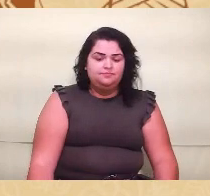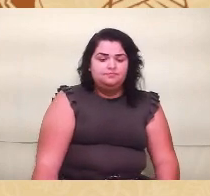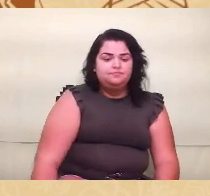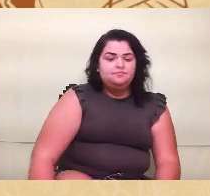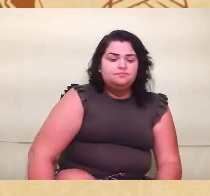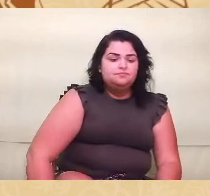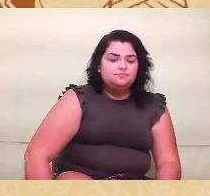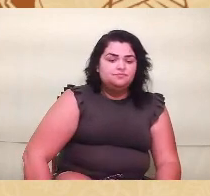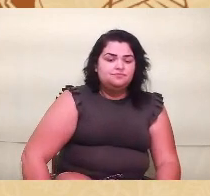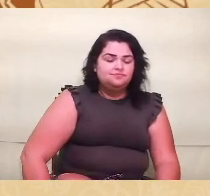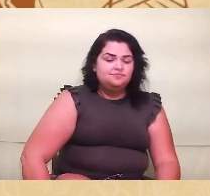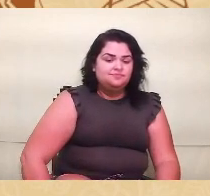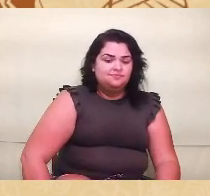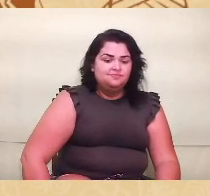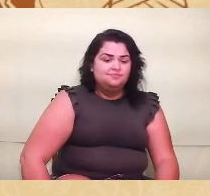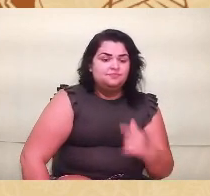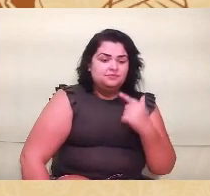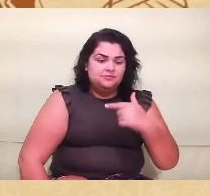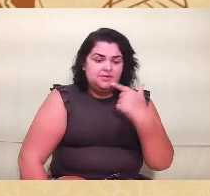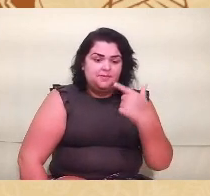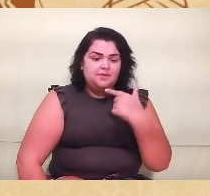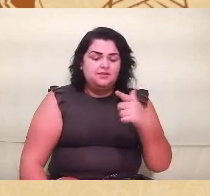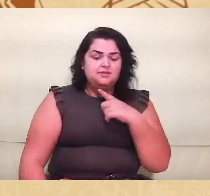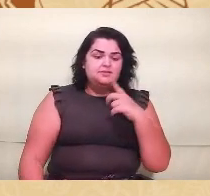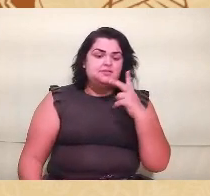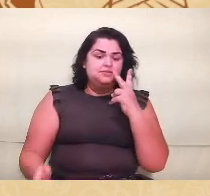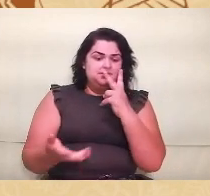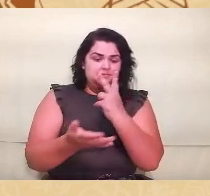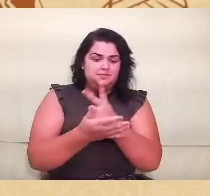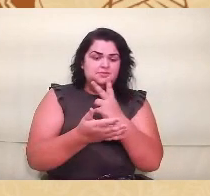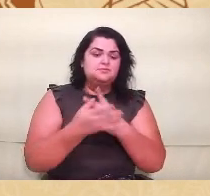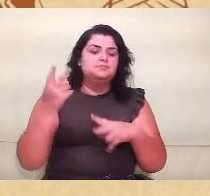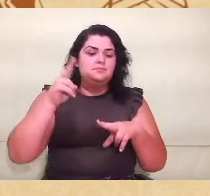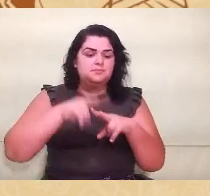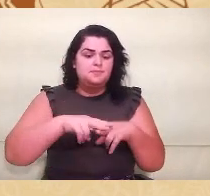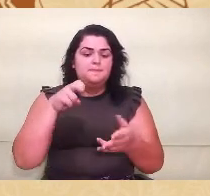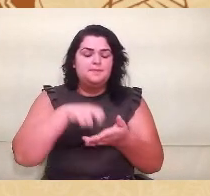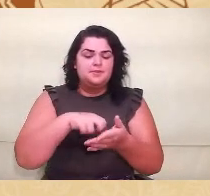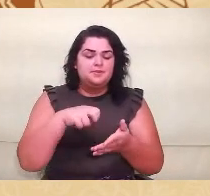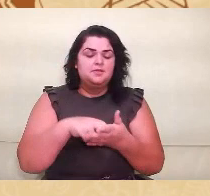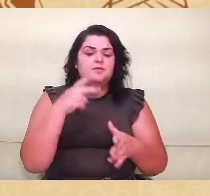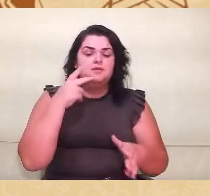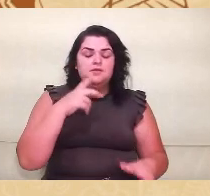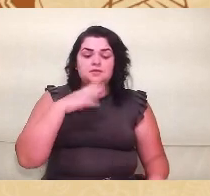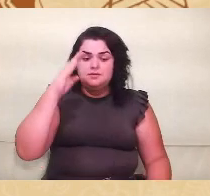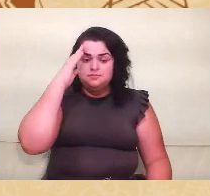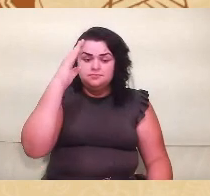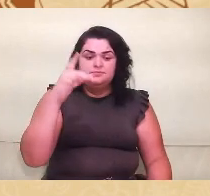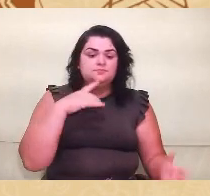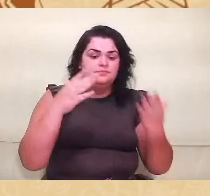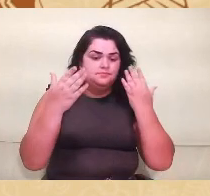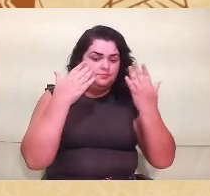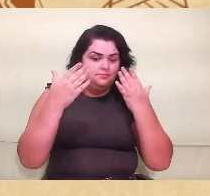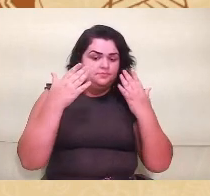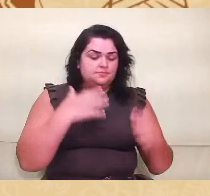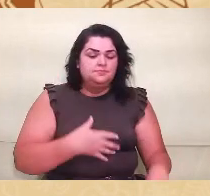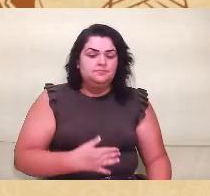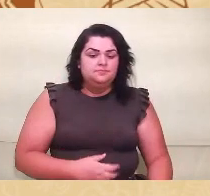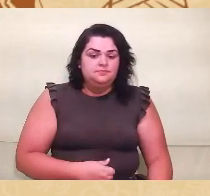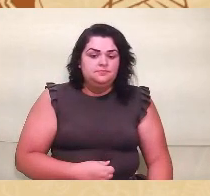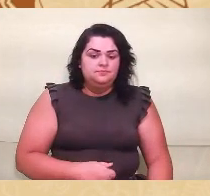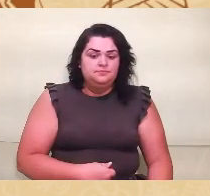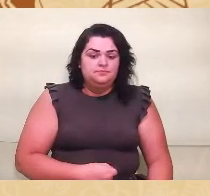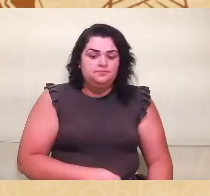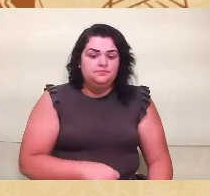sou abolicionista penal e militante da reforma psiquiátrica, então eu entendo que tanto